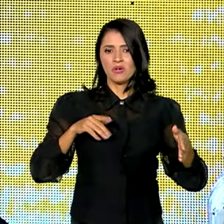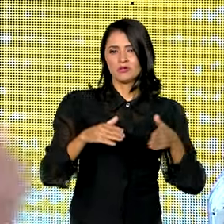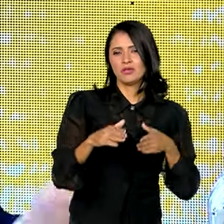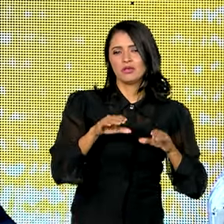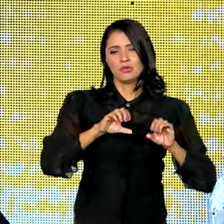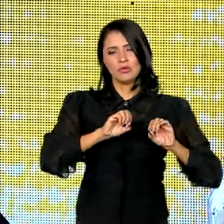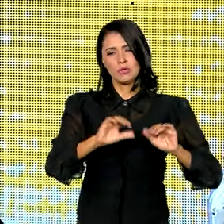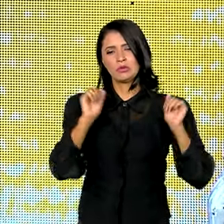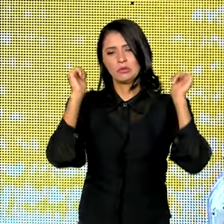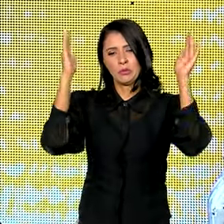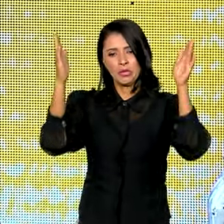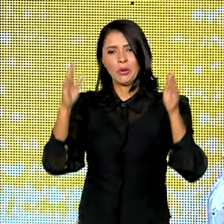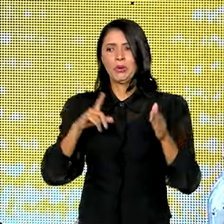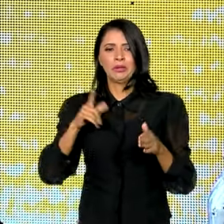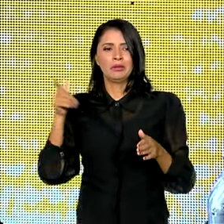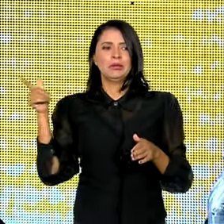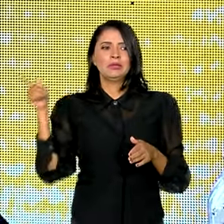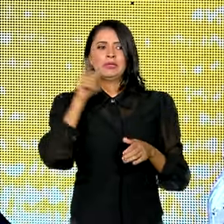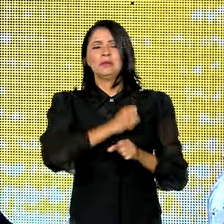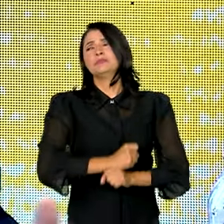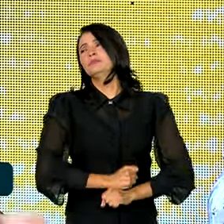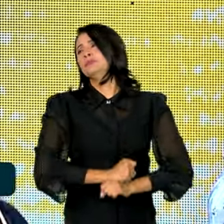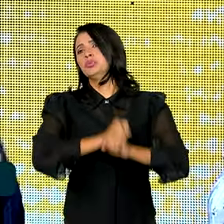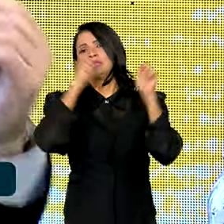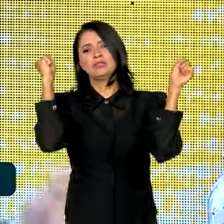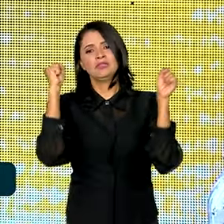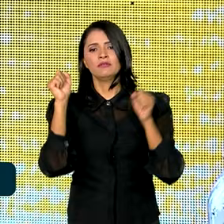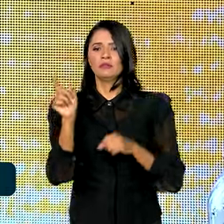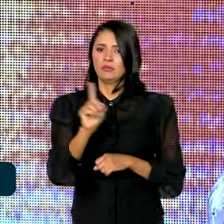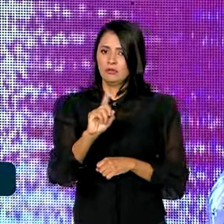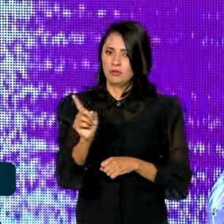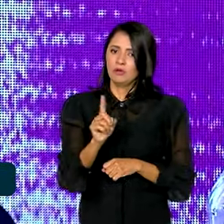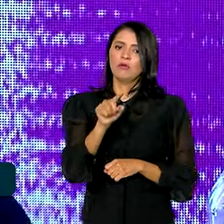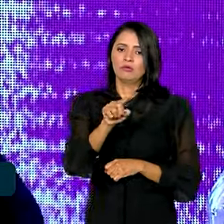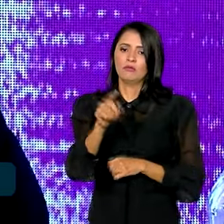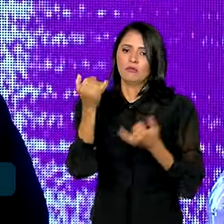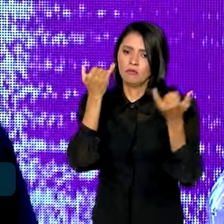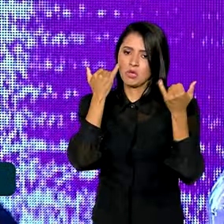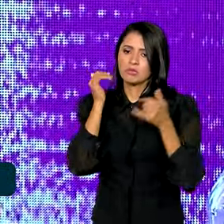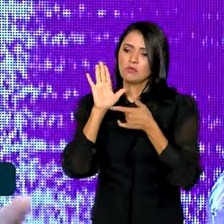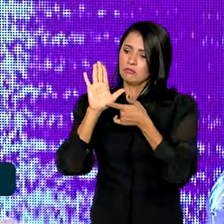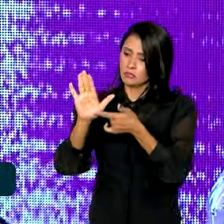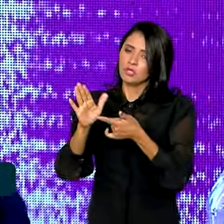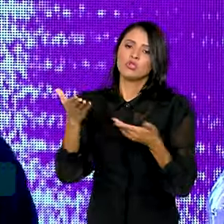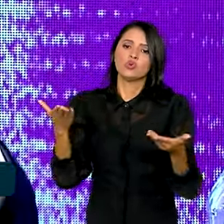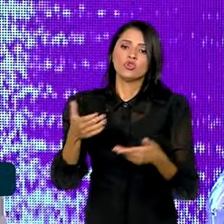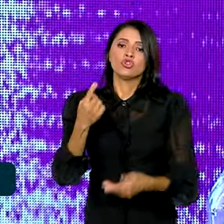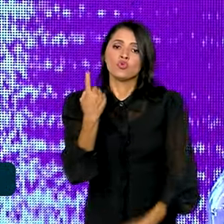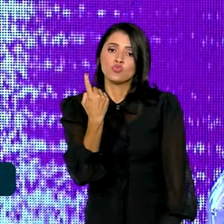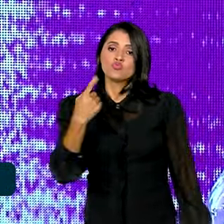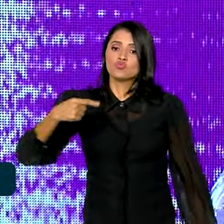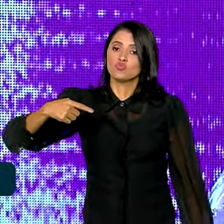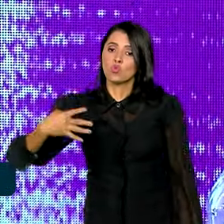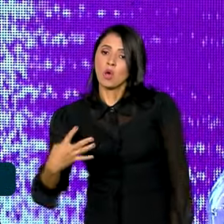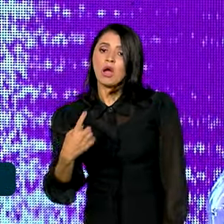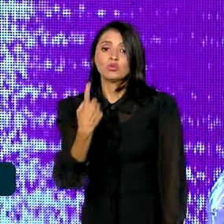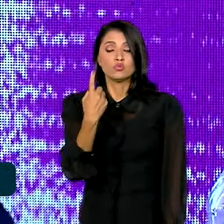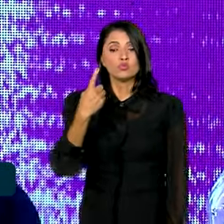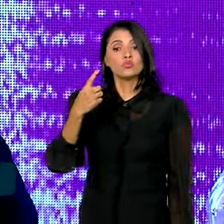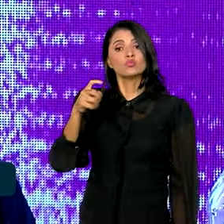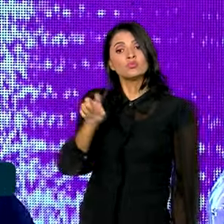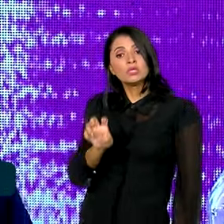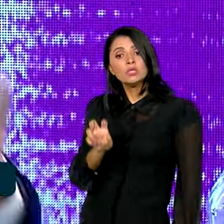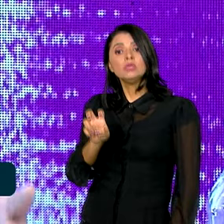educação superior que esteja fora do alcance. Então, nossos dados apresentados hoje, 1/4 dos cursos, 1/5 dos cursos,